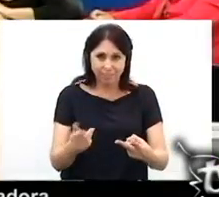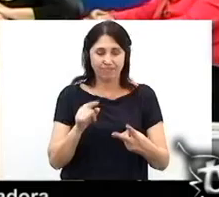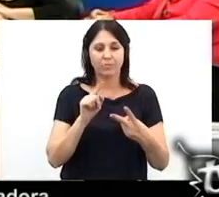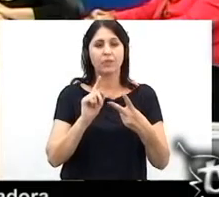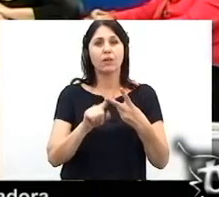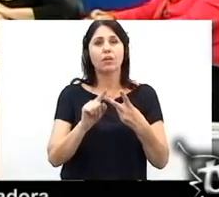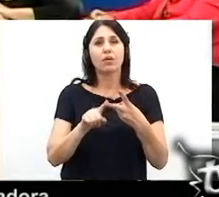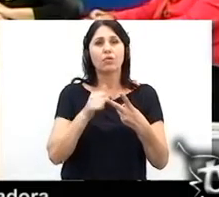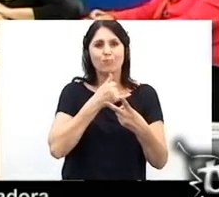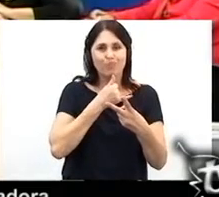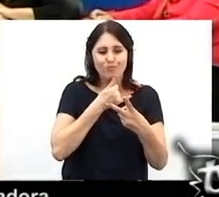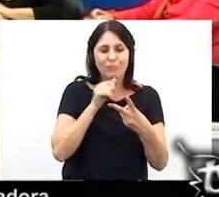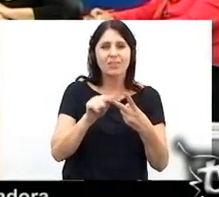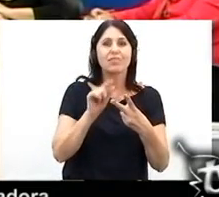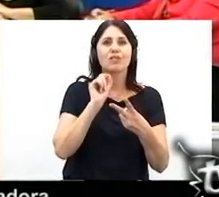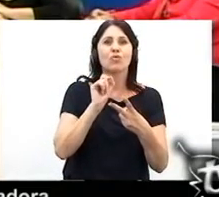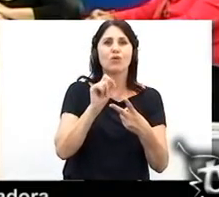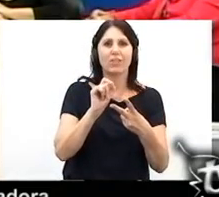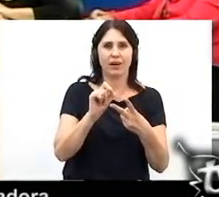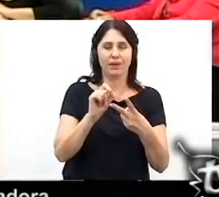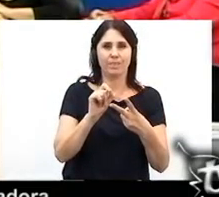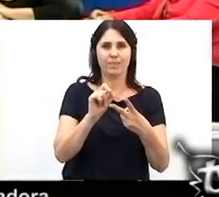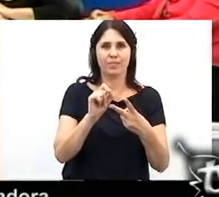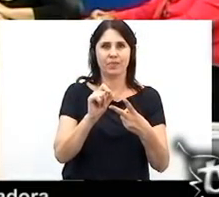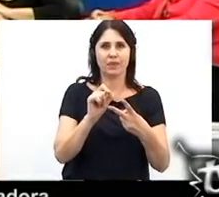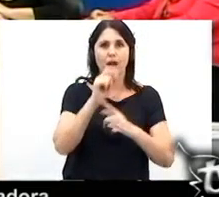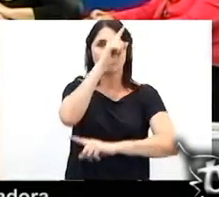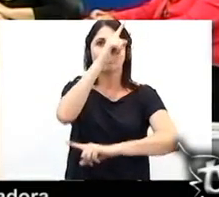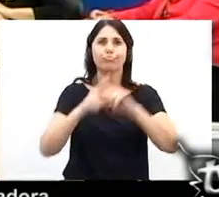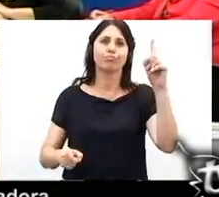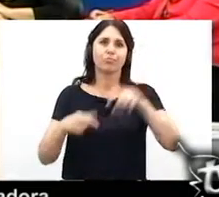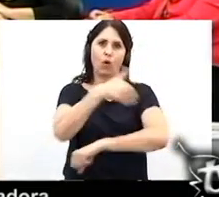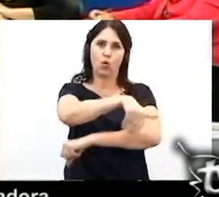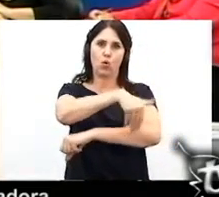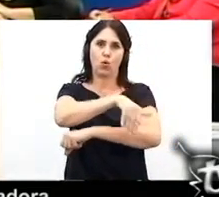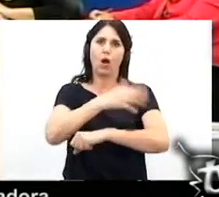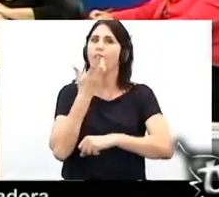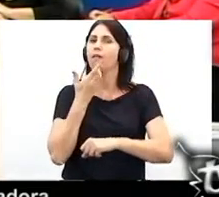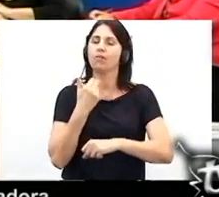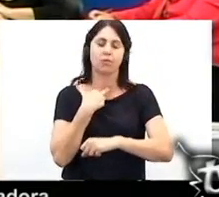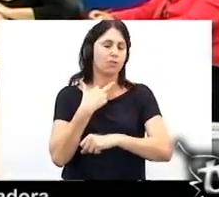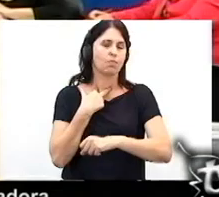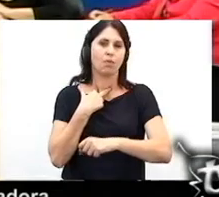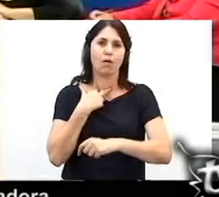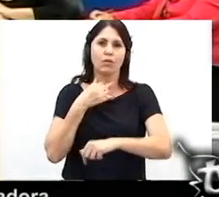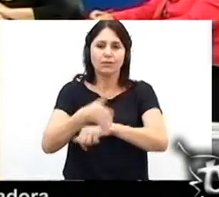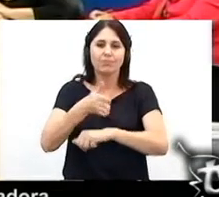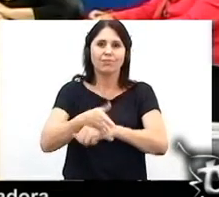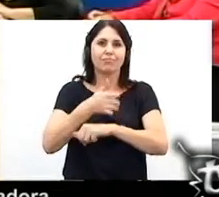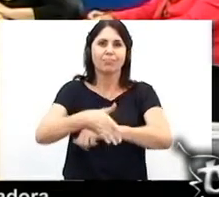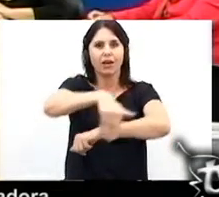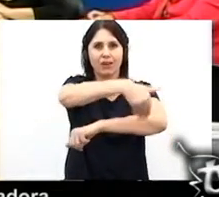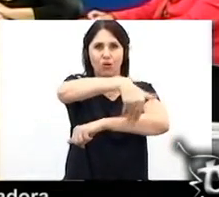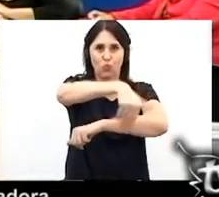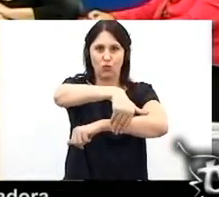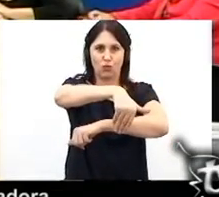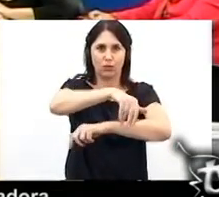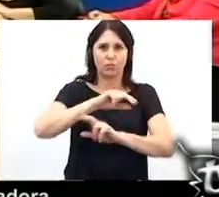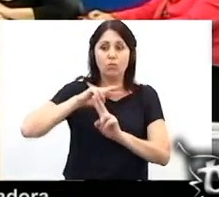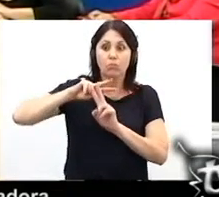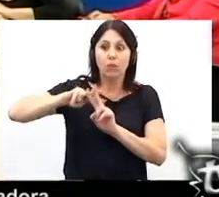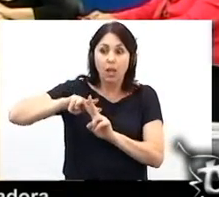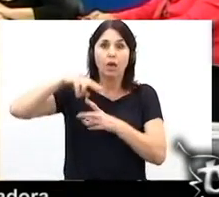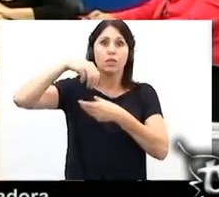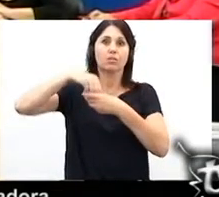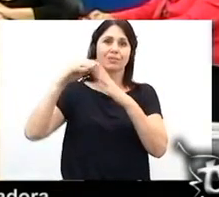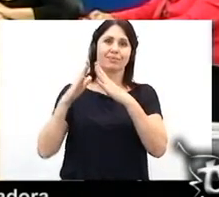na nossa sociedade em dois lados. Uma tragédia dos meninos de rua, né? Todo mundo conhece e, infelizmente, a gente ainda tem essa